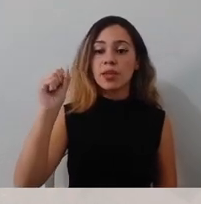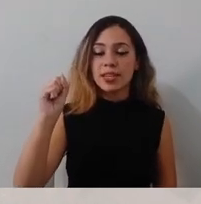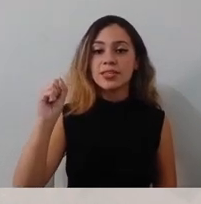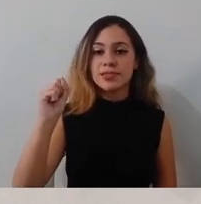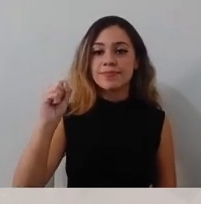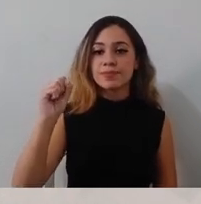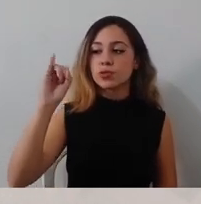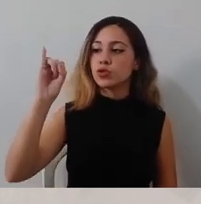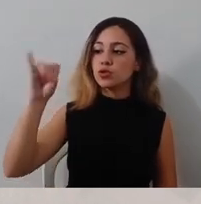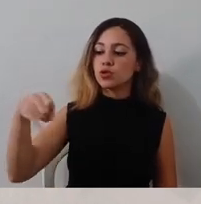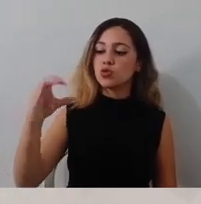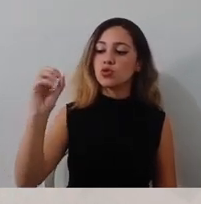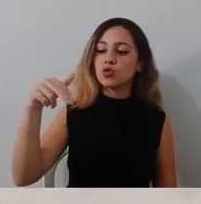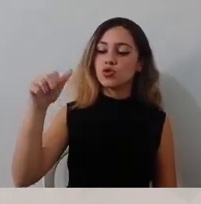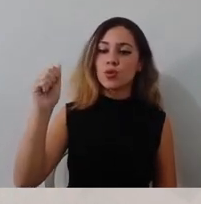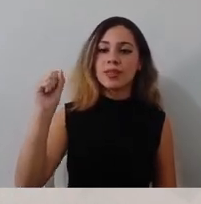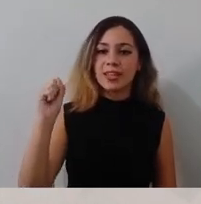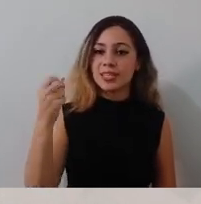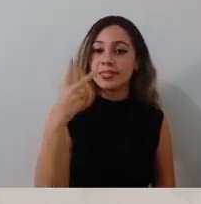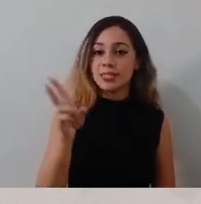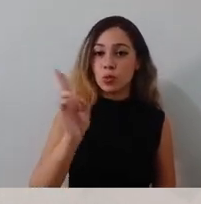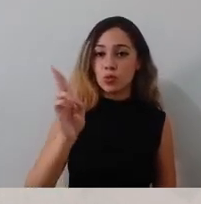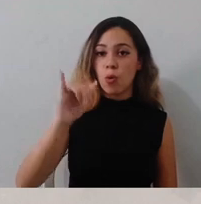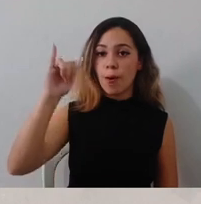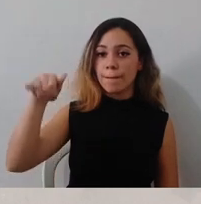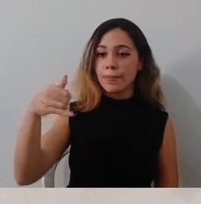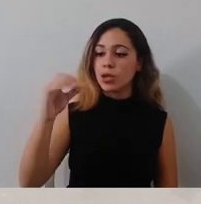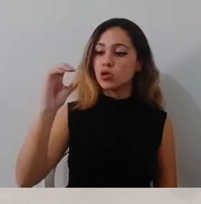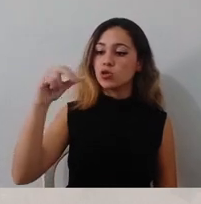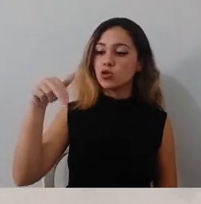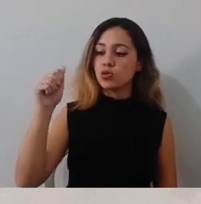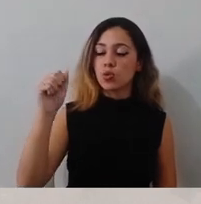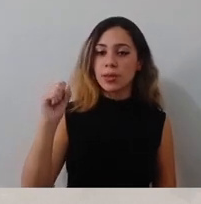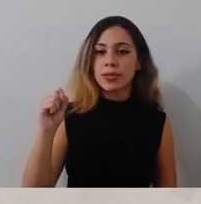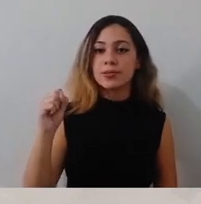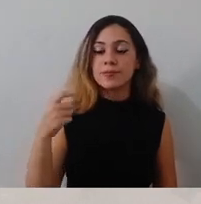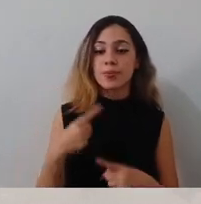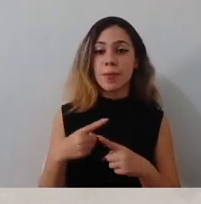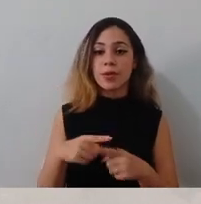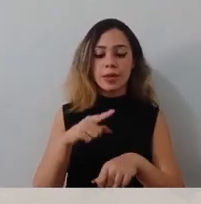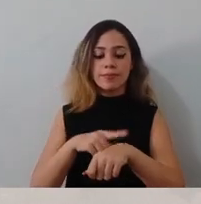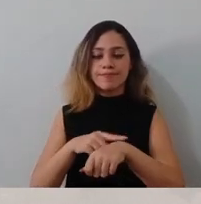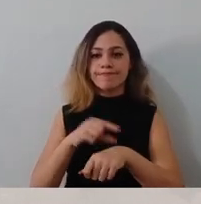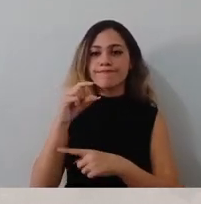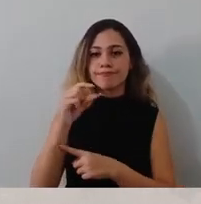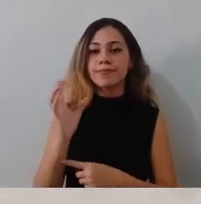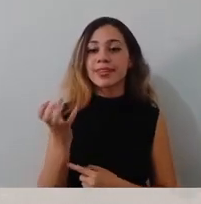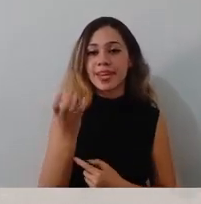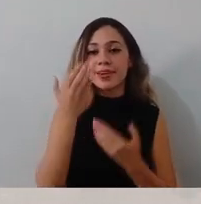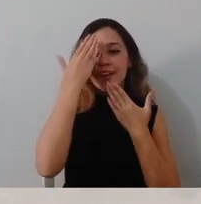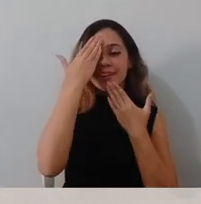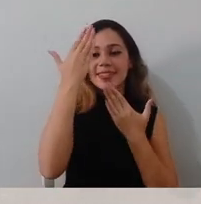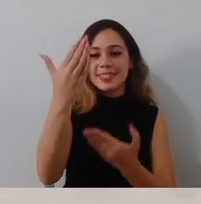Seu nome é Jonas. Jonas, eu cismei que era John, não sei por quê. Se você quiser falar alguma coisa do filme, fale, que a gente ainda tem um tempinho.